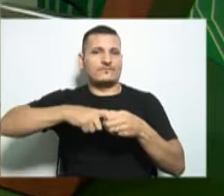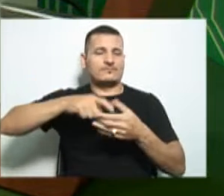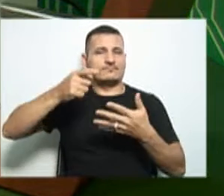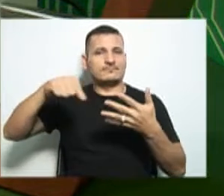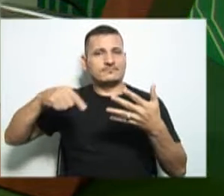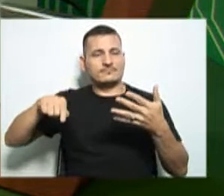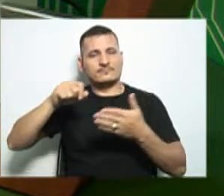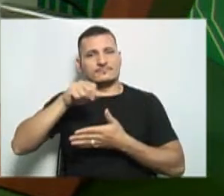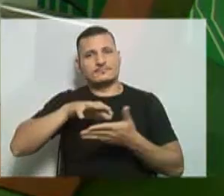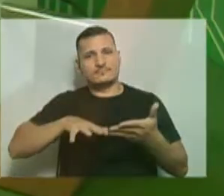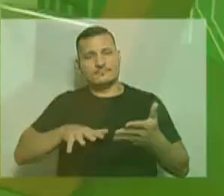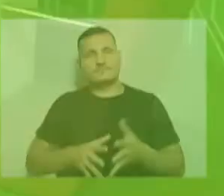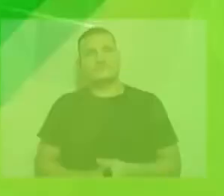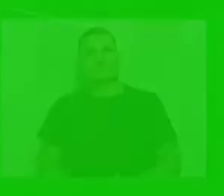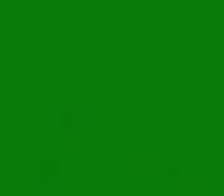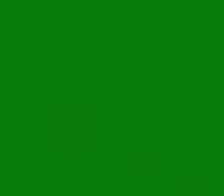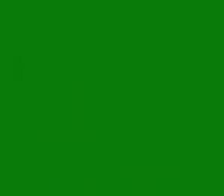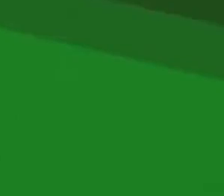atividade.